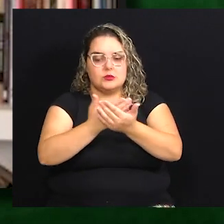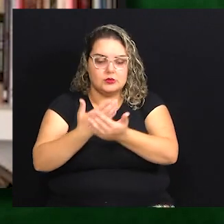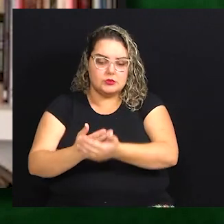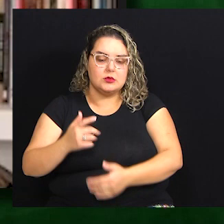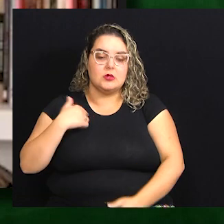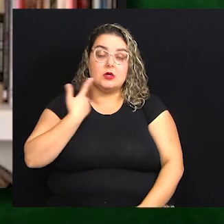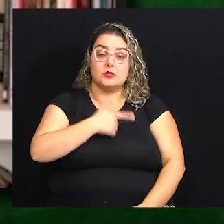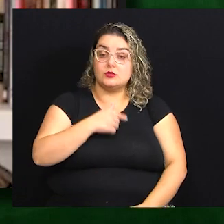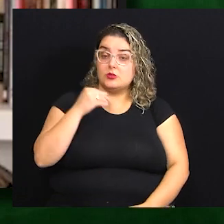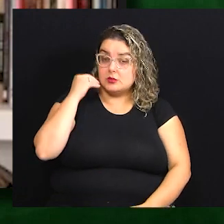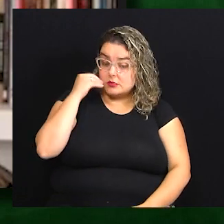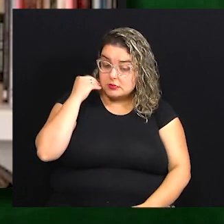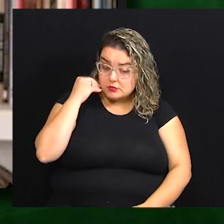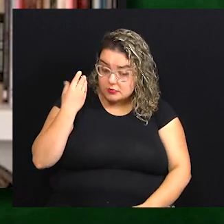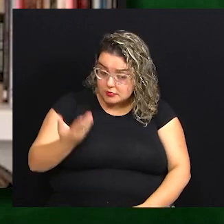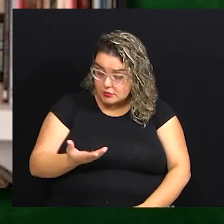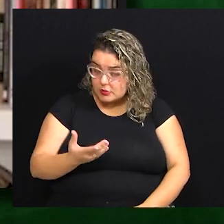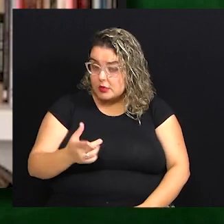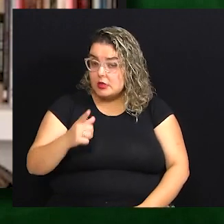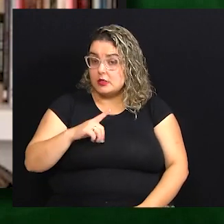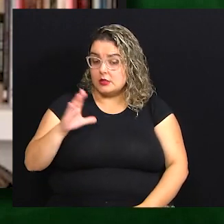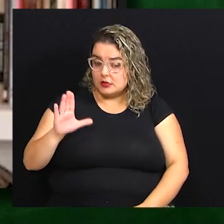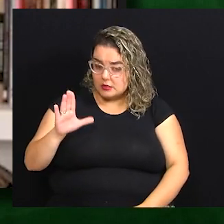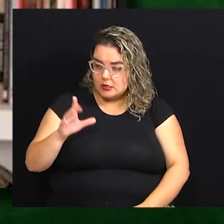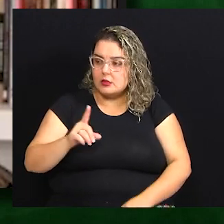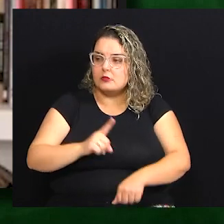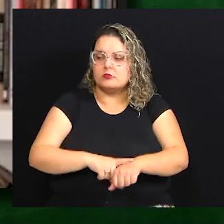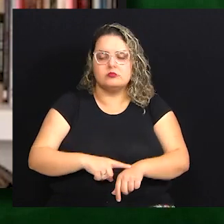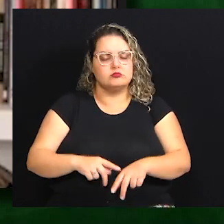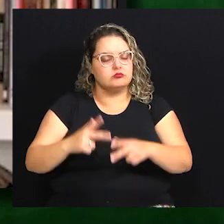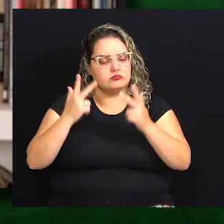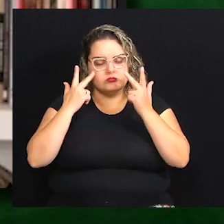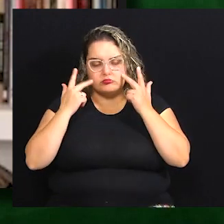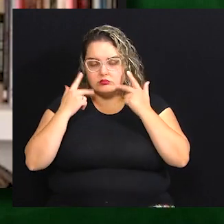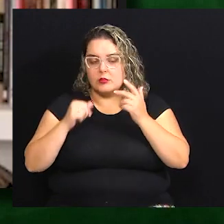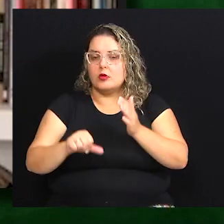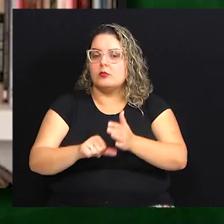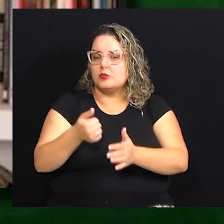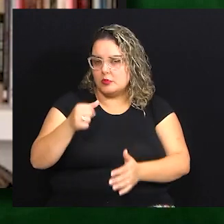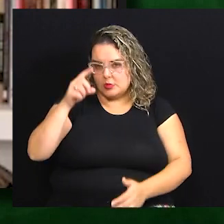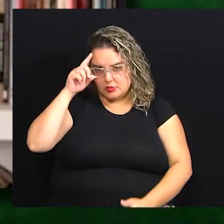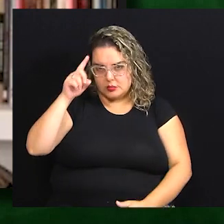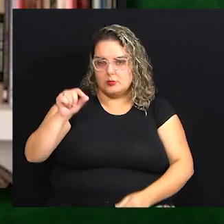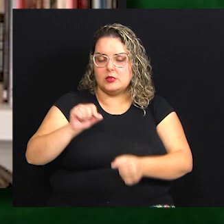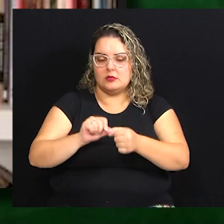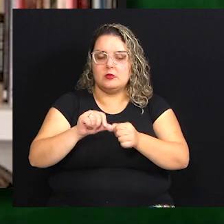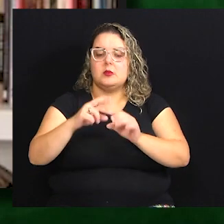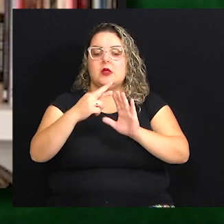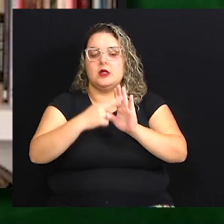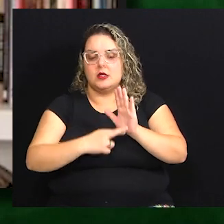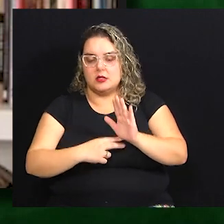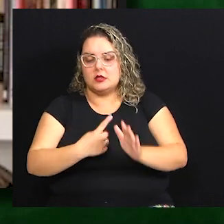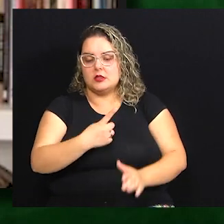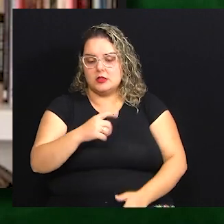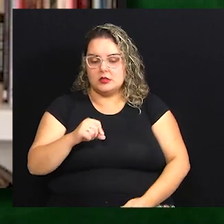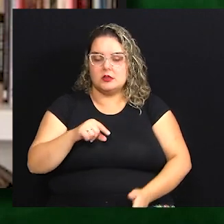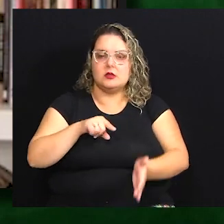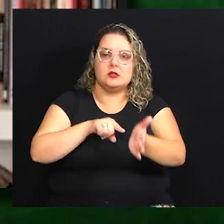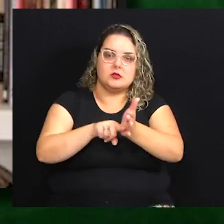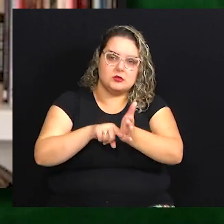nossas experiências mostram que os candidatos têm tempo bem tranquilo no primeiro dia para poder fazer a redação e as